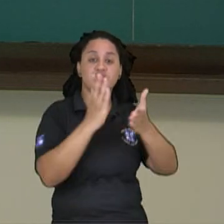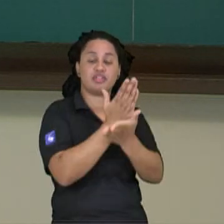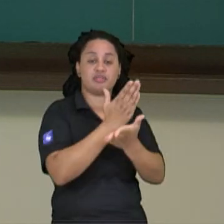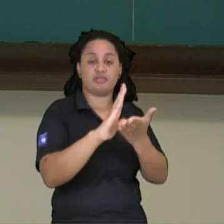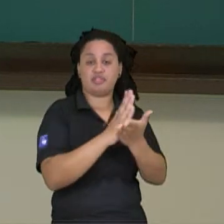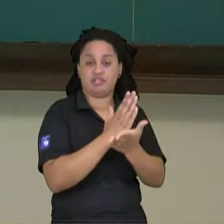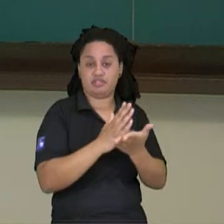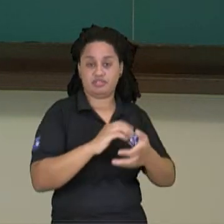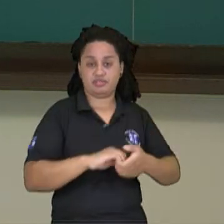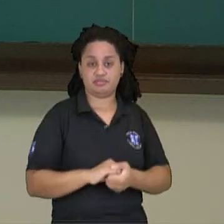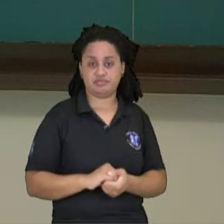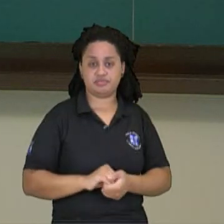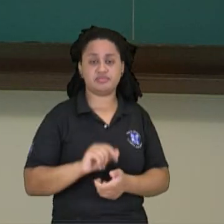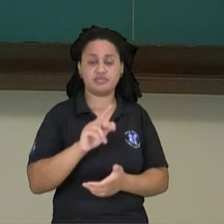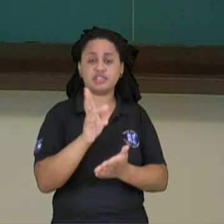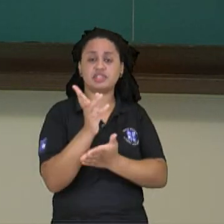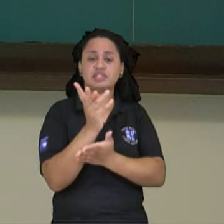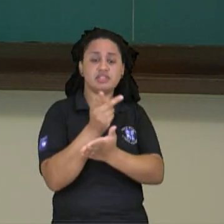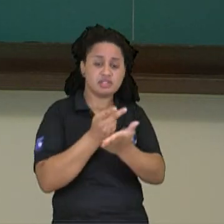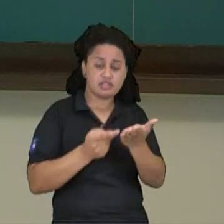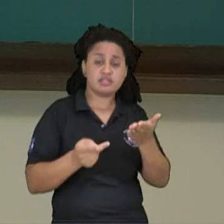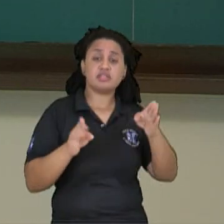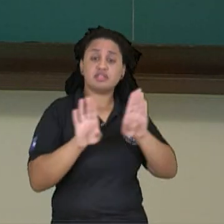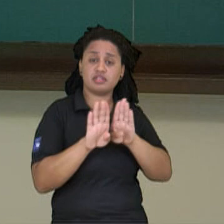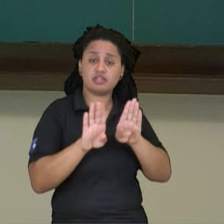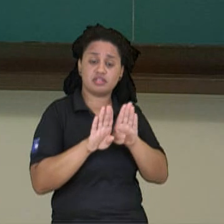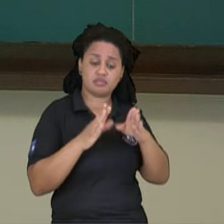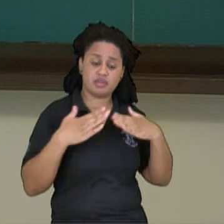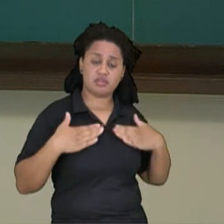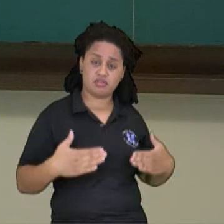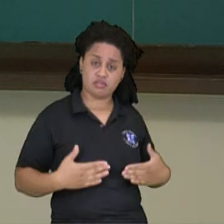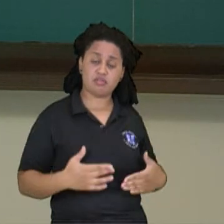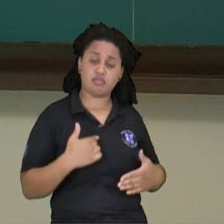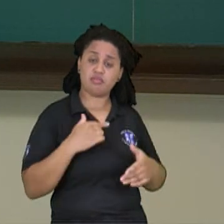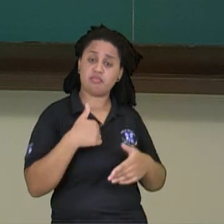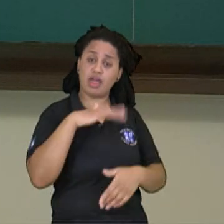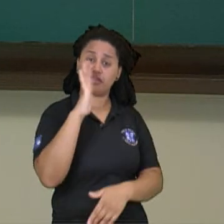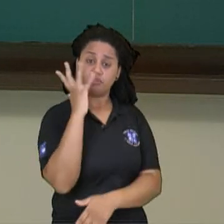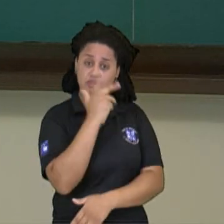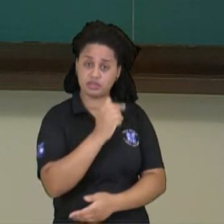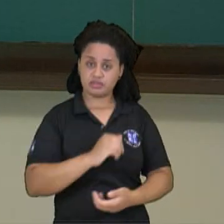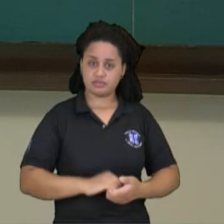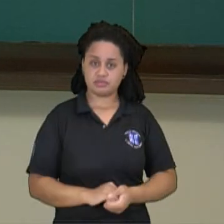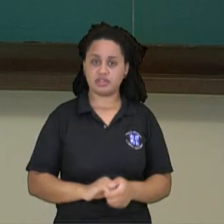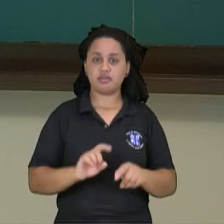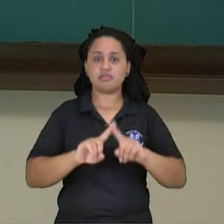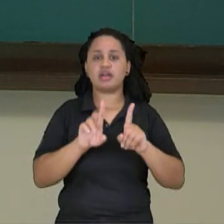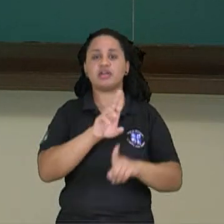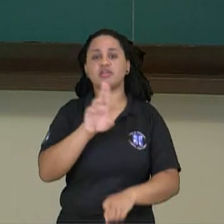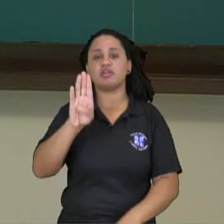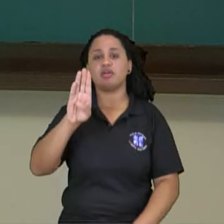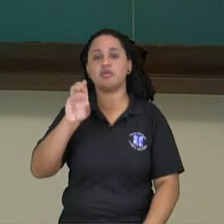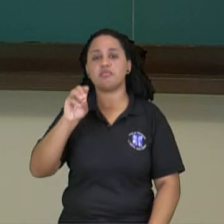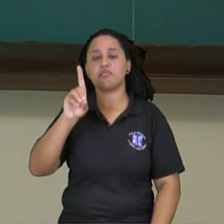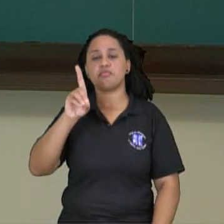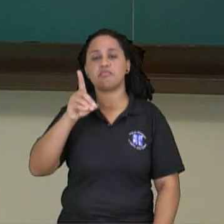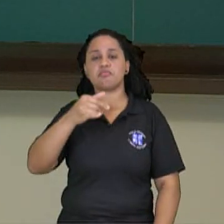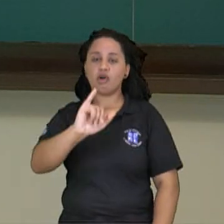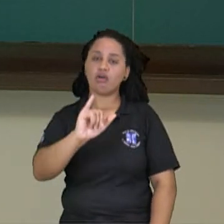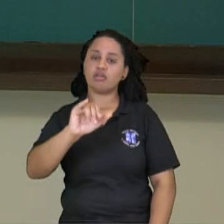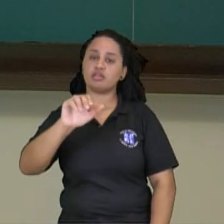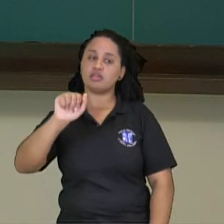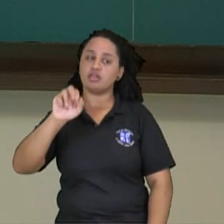feitos para se embelezar, né? Mas o nome body art, você sabe quando que ele surgiu? Quando ele foi